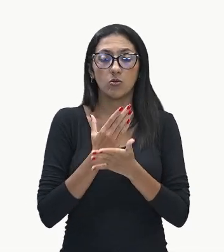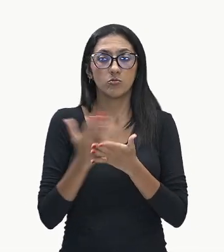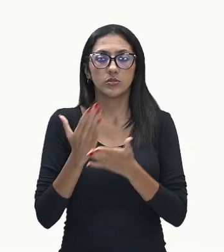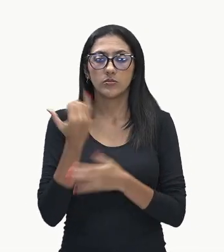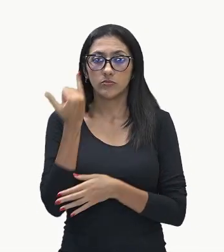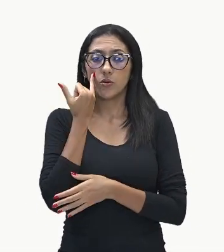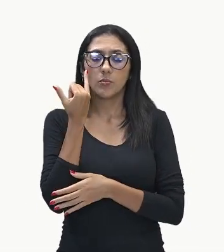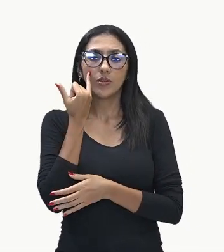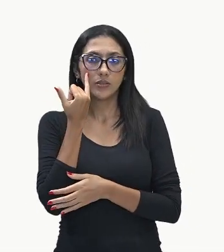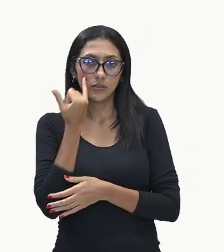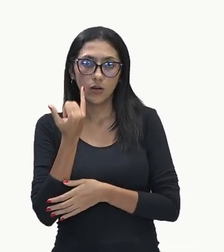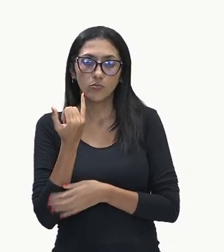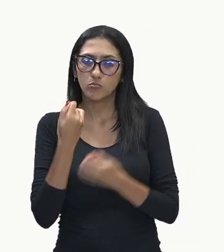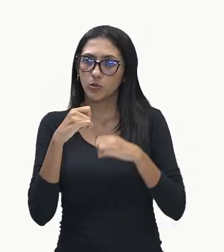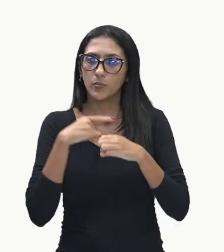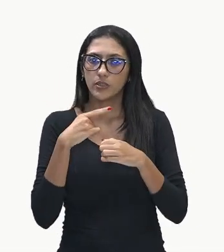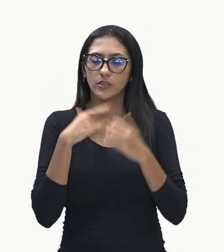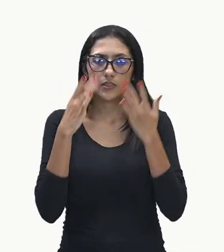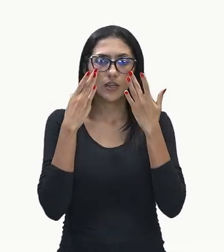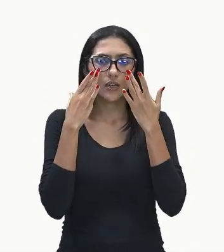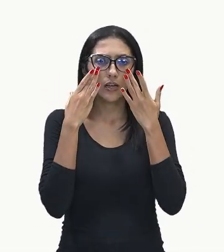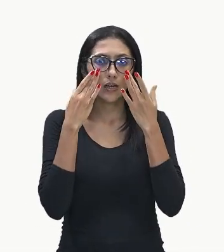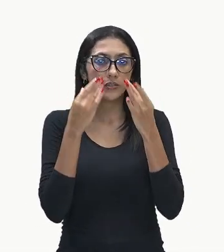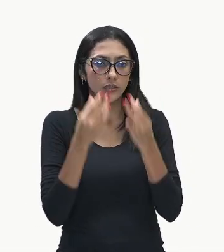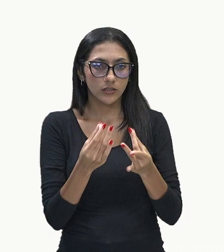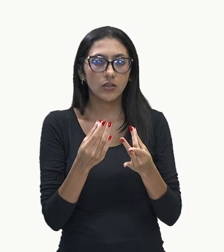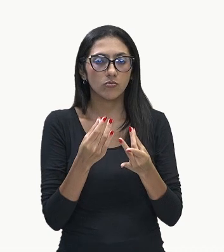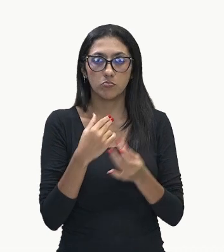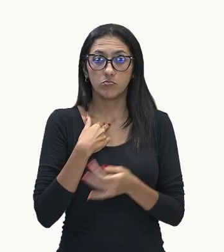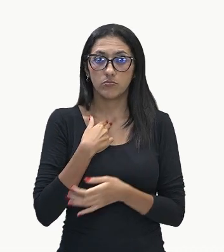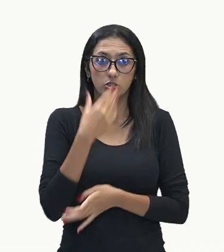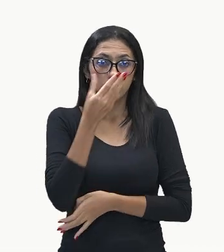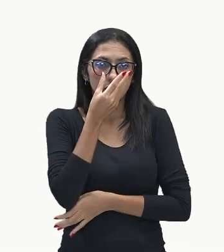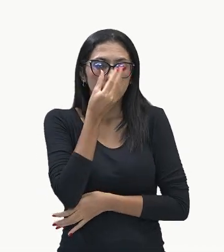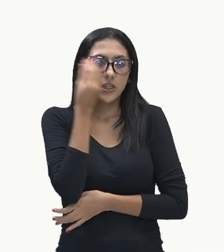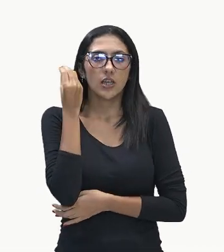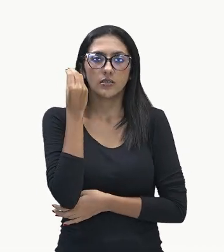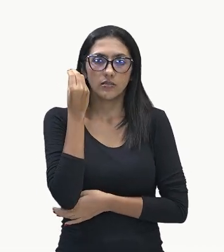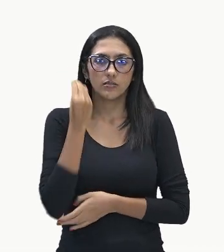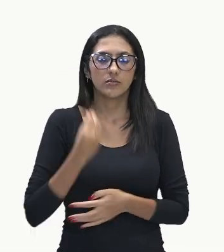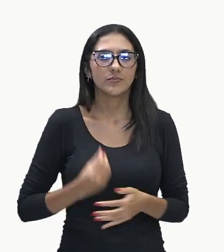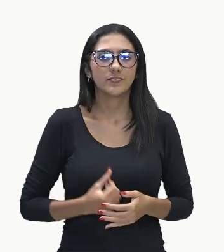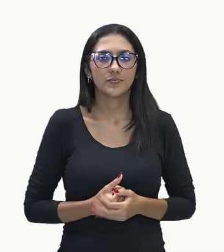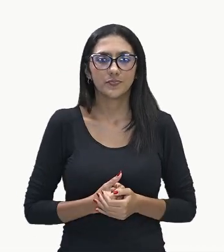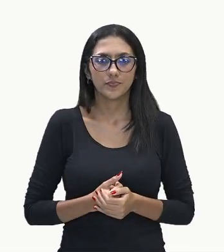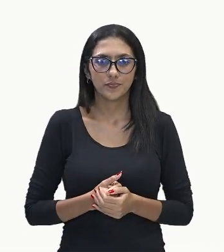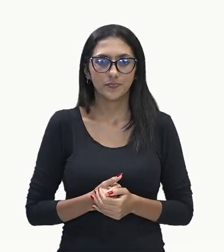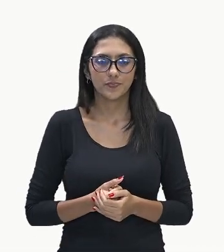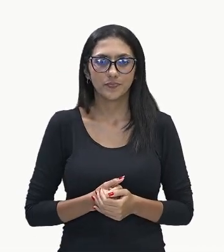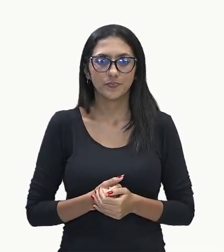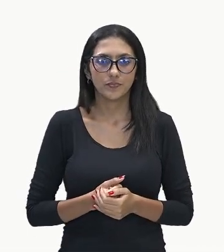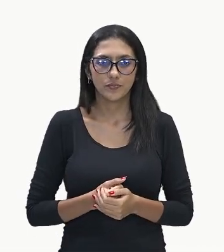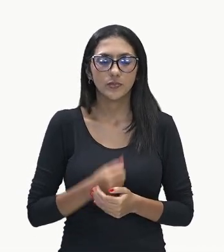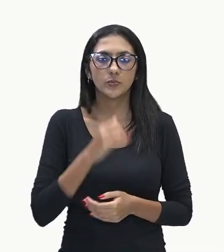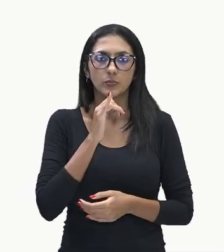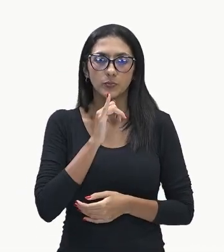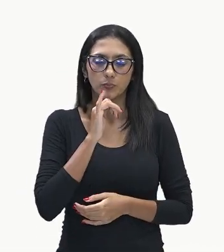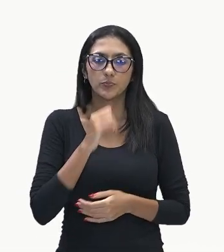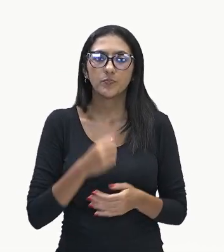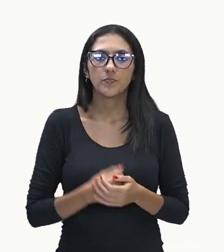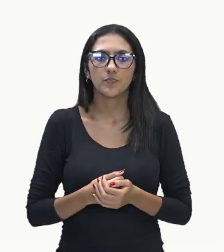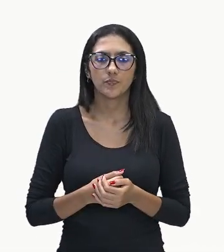nós não podemos perder de vista, que nós não podemos esquecer. A primeira é colocar no primeiro